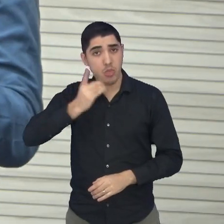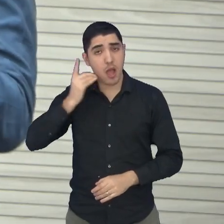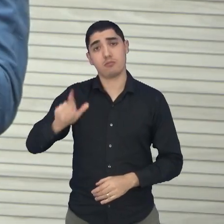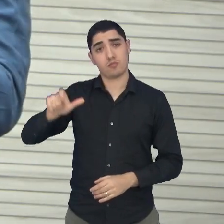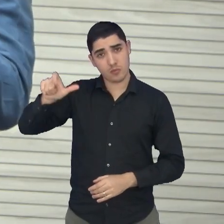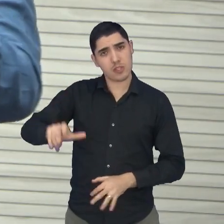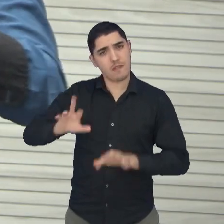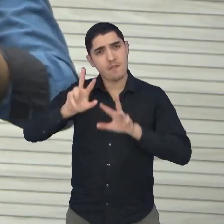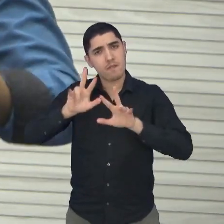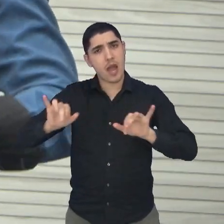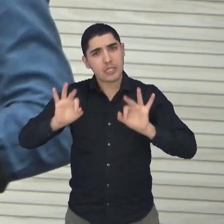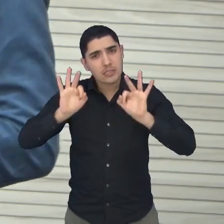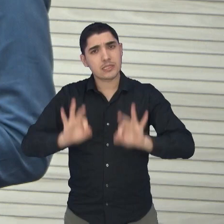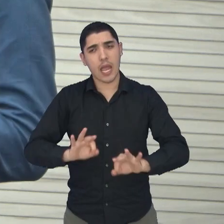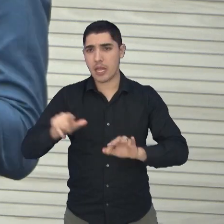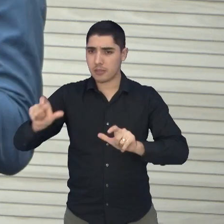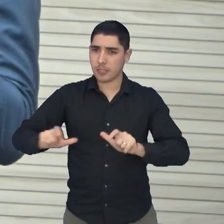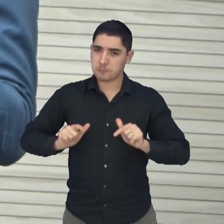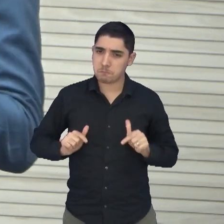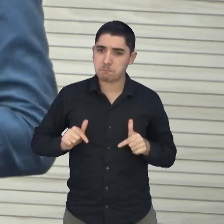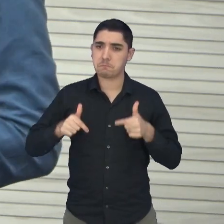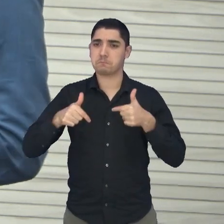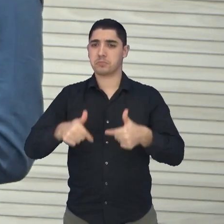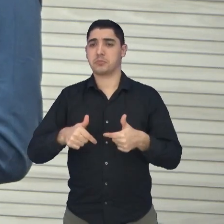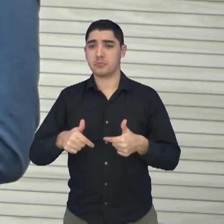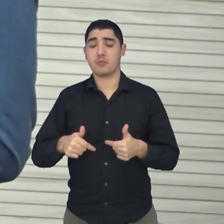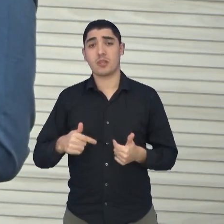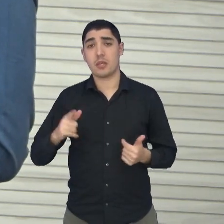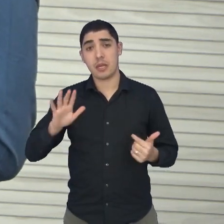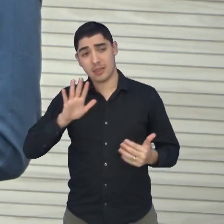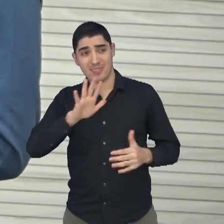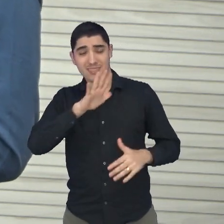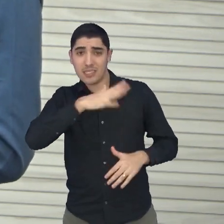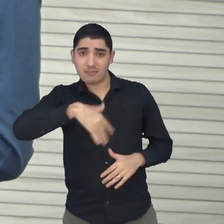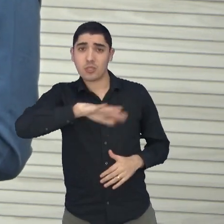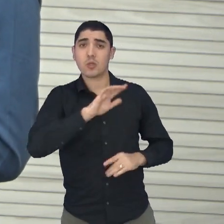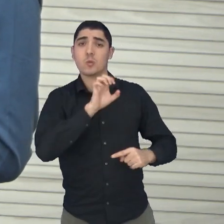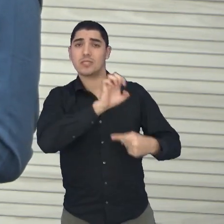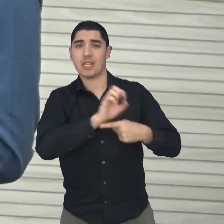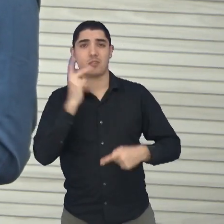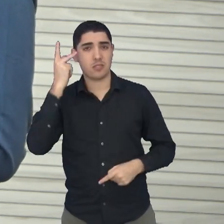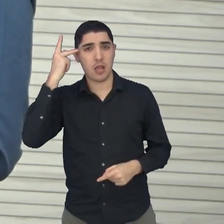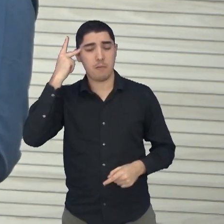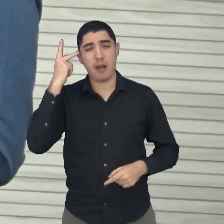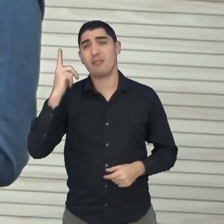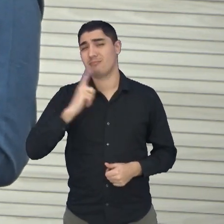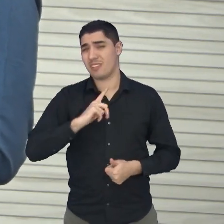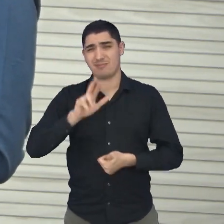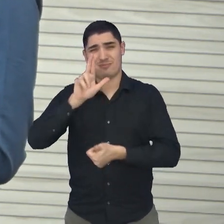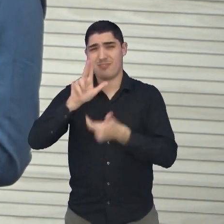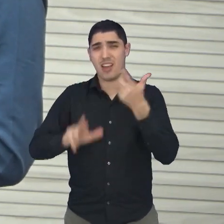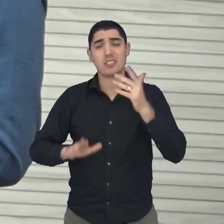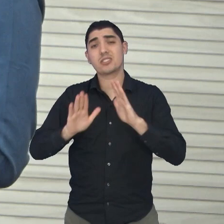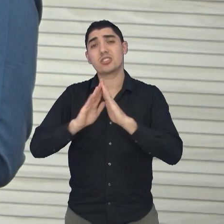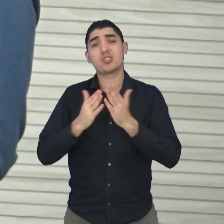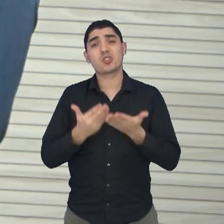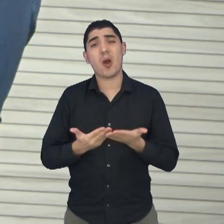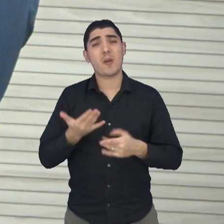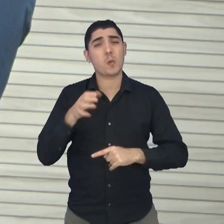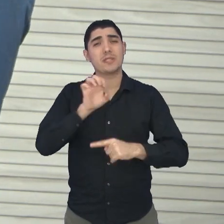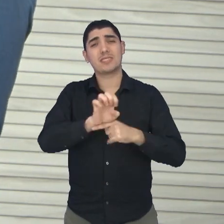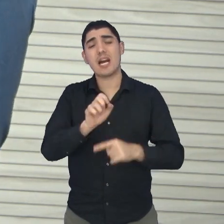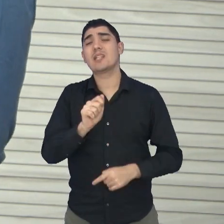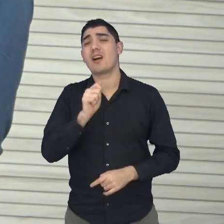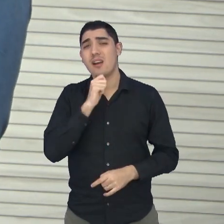ao encontro das situações que nós temos pertinentes ao Estado, não é? Muitas escolas estaduais precisando desse apoio,